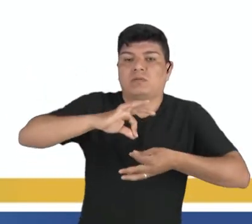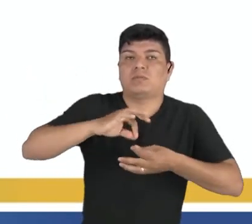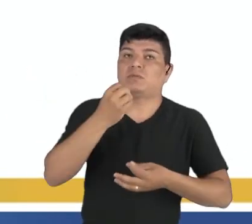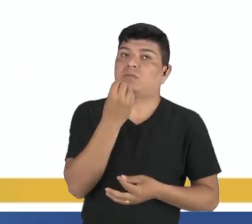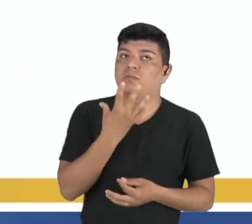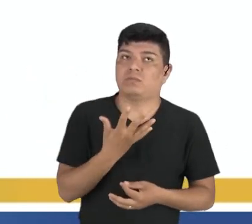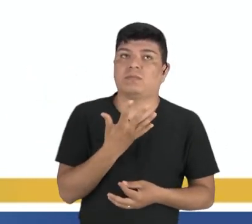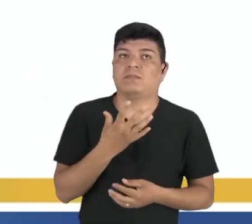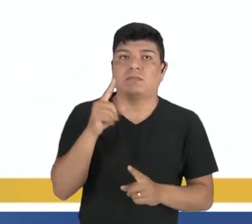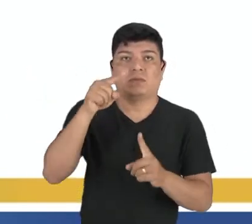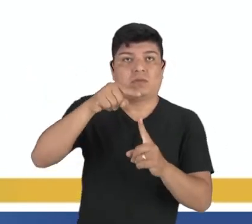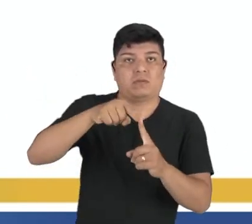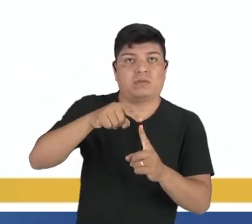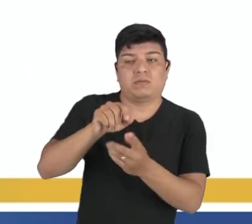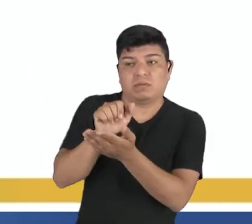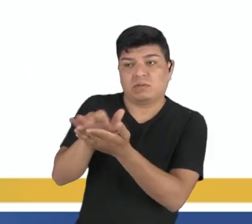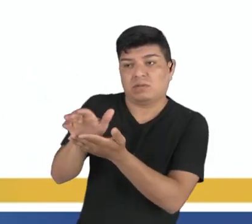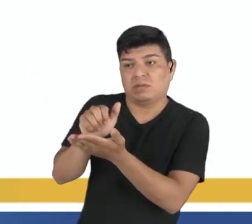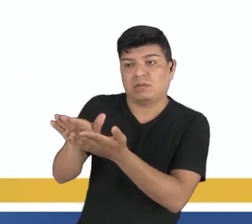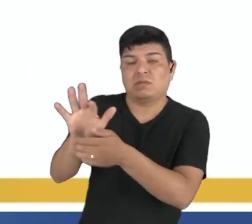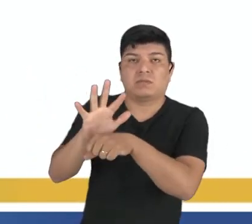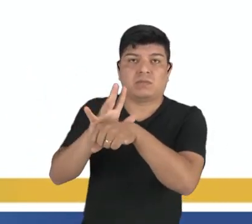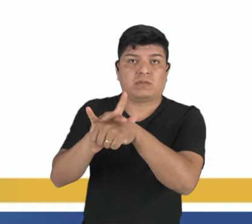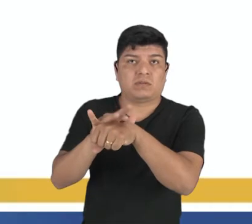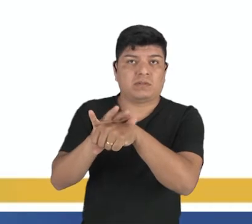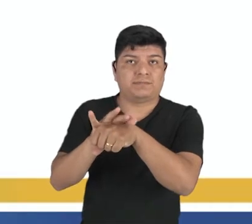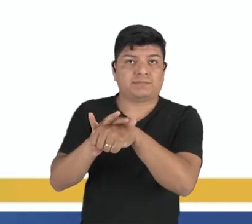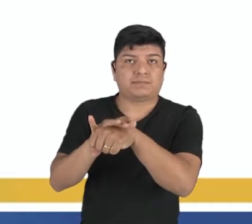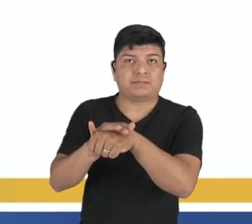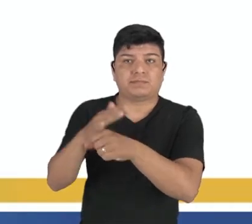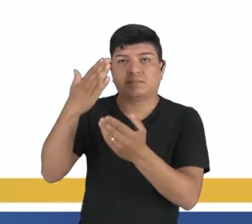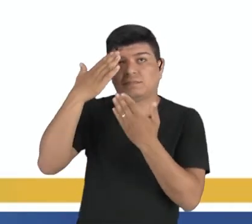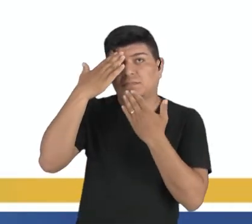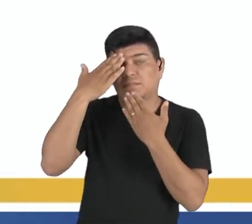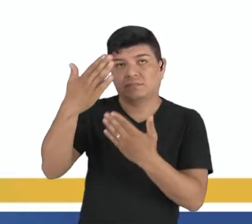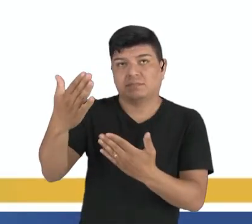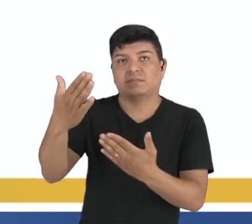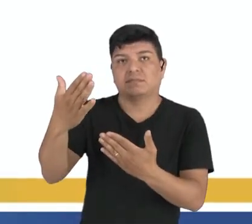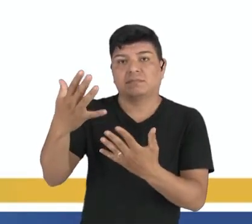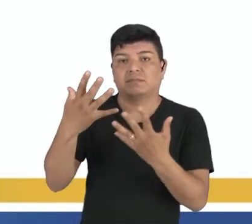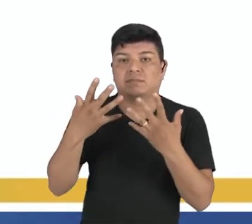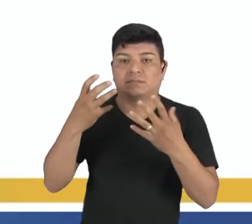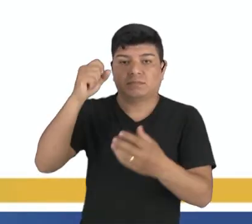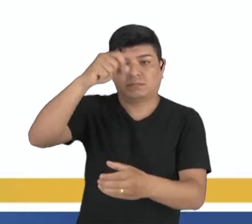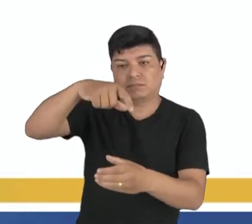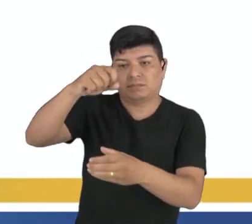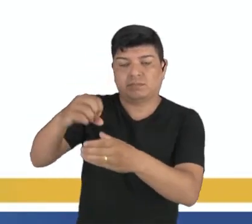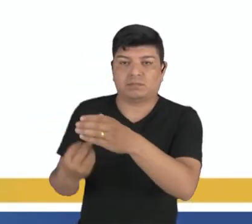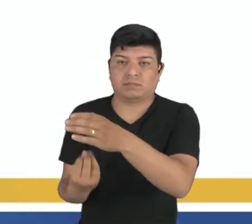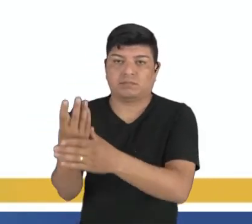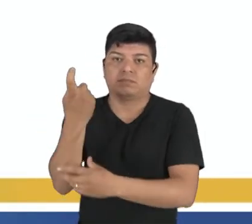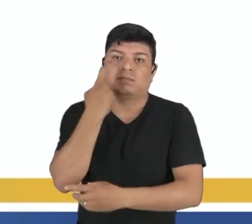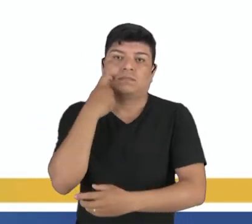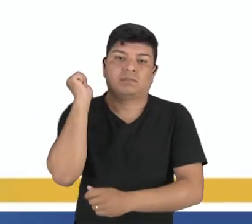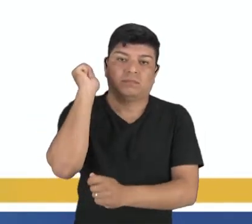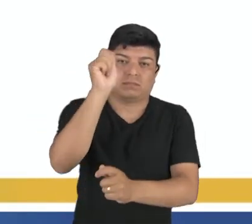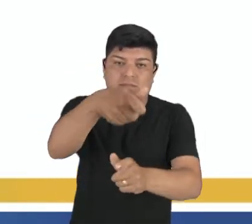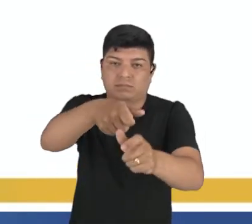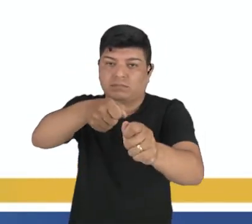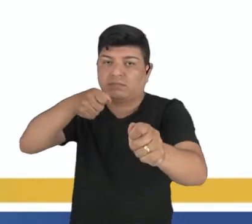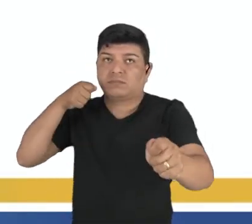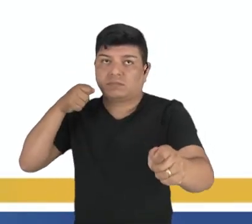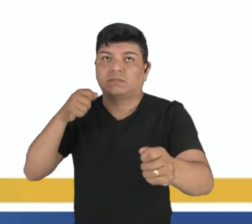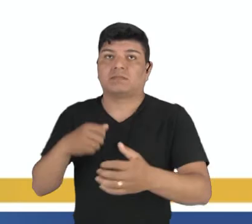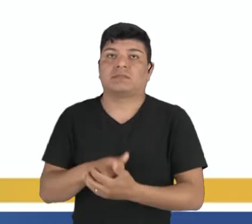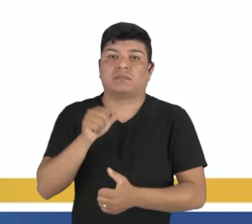um objetivo, expulsar doenças, agradecer pela colheita, pesca e caça,